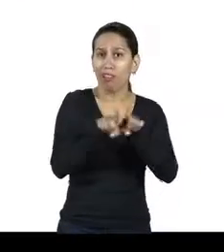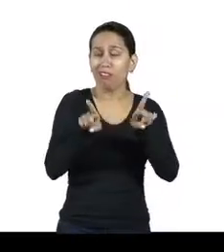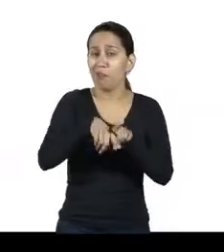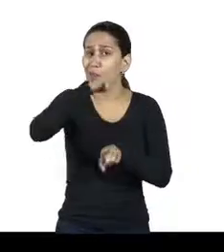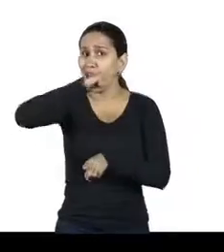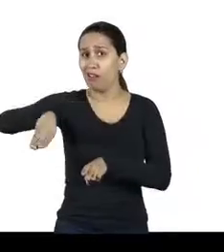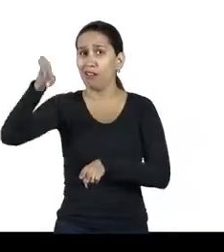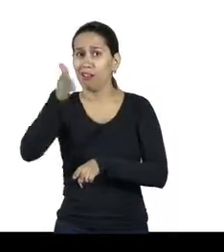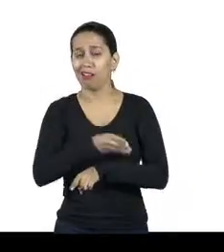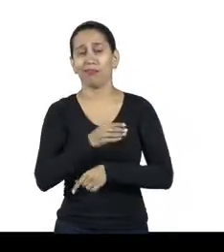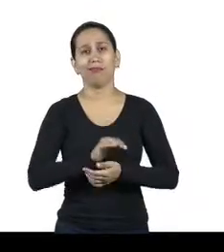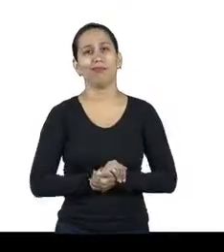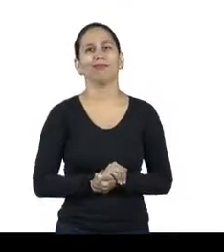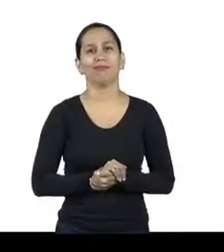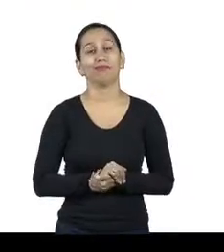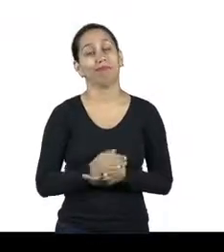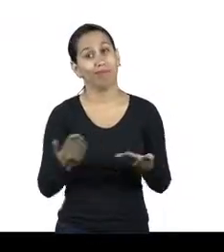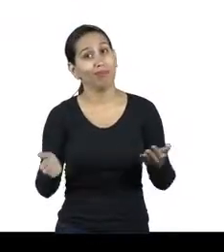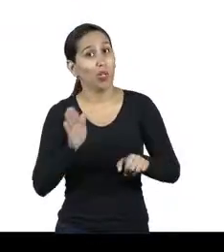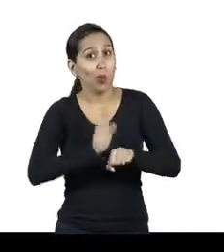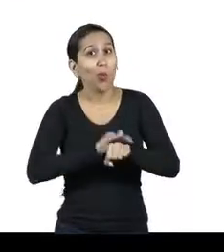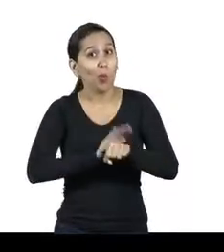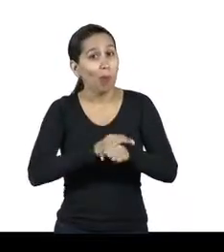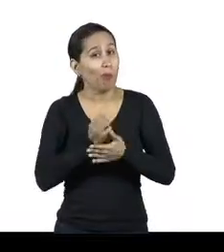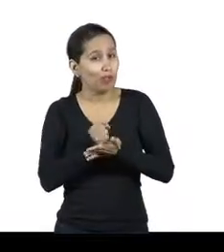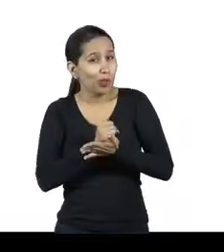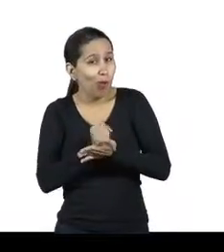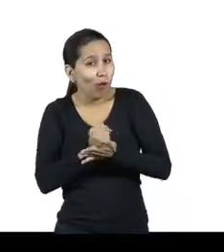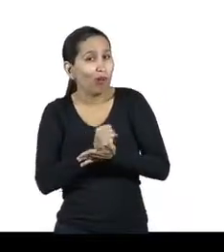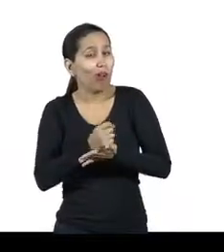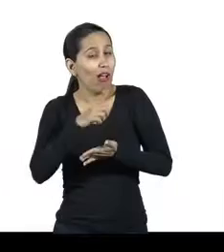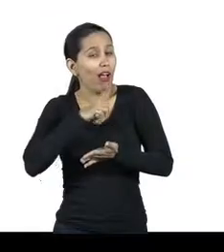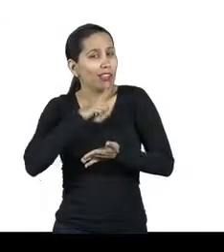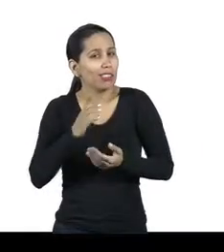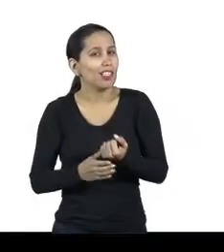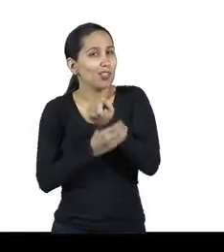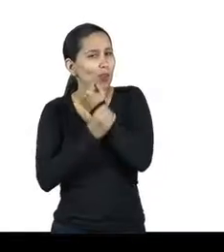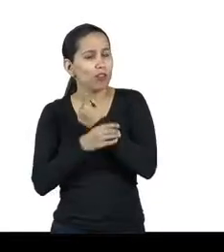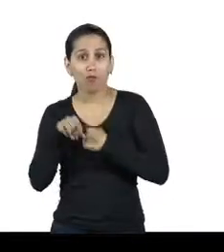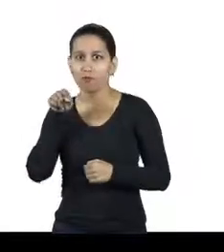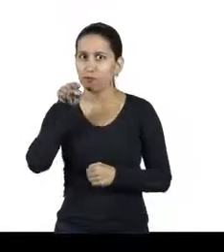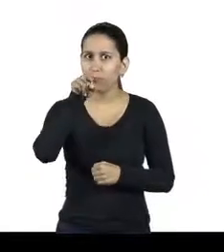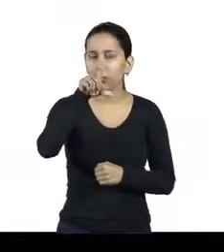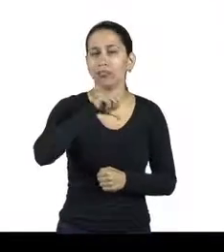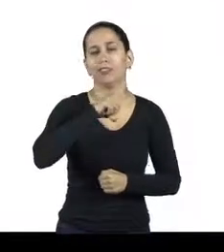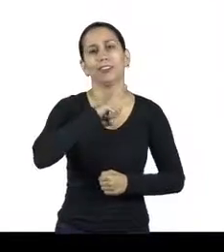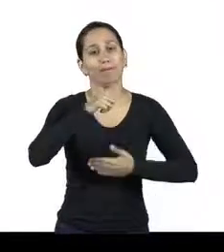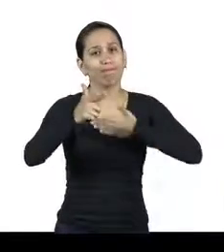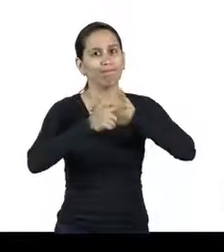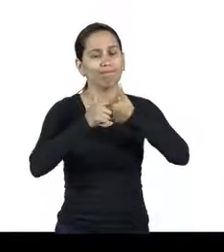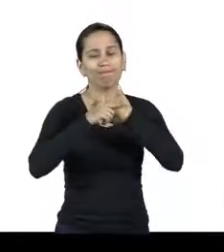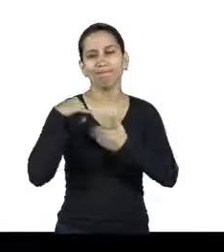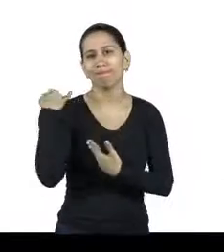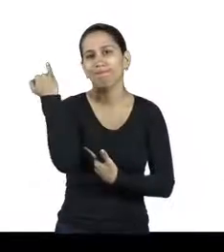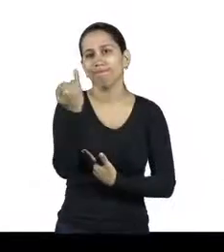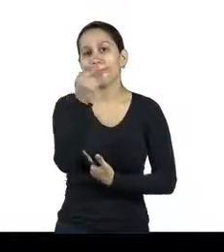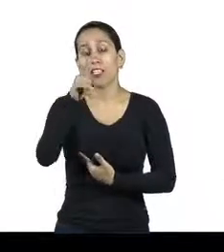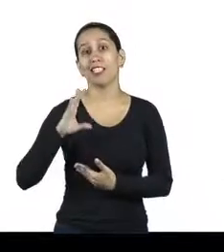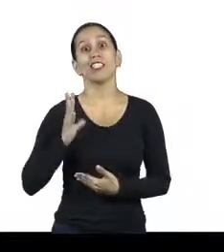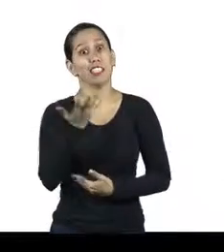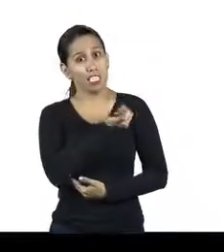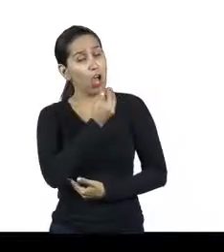desvio. Na hora de cuidar da segurança, você, trabalhador, faz toda a diferença. Um registro de desvio pode salvar